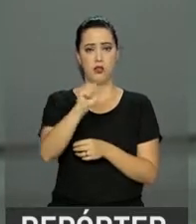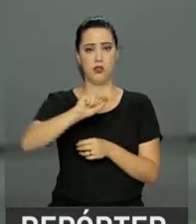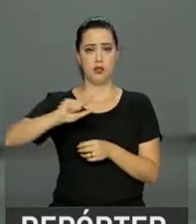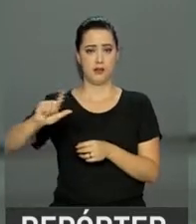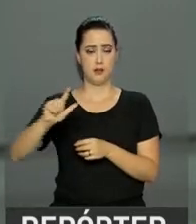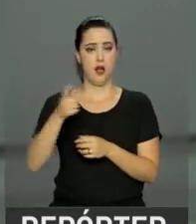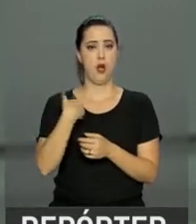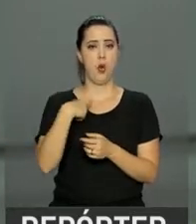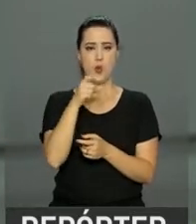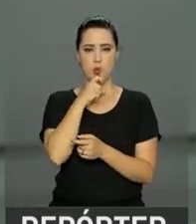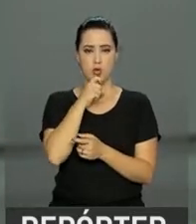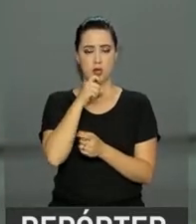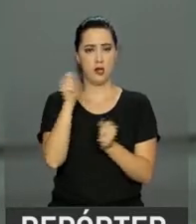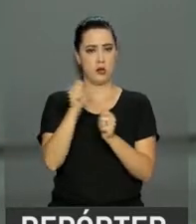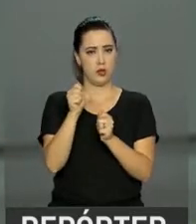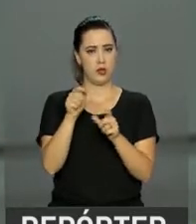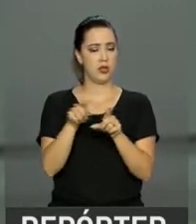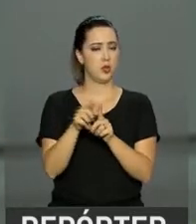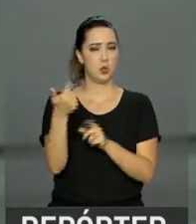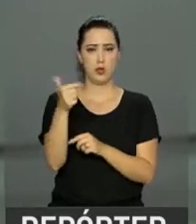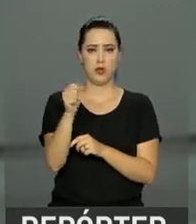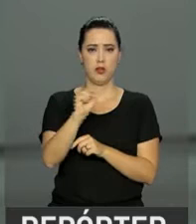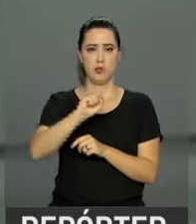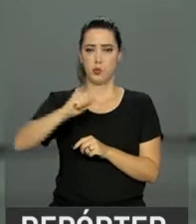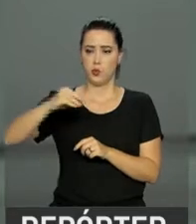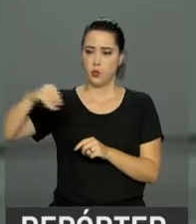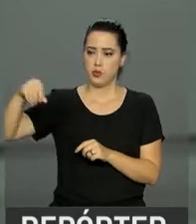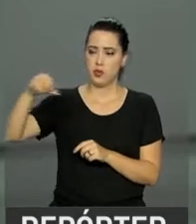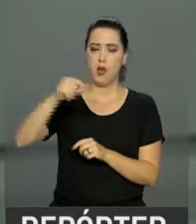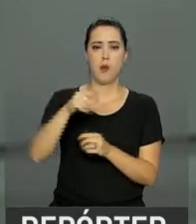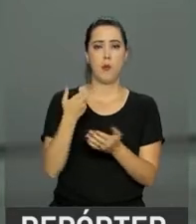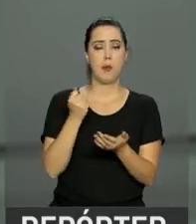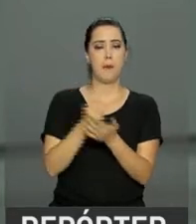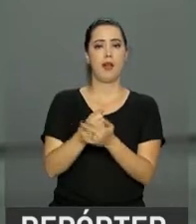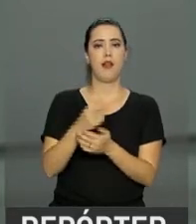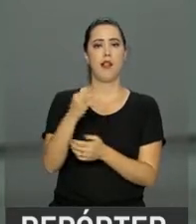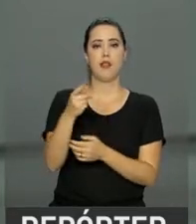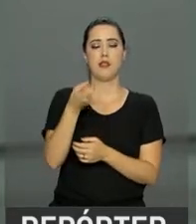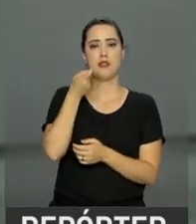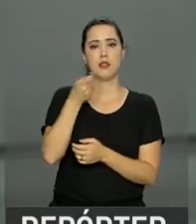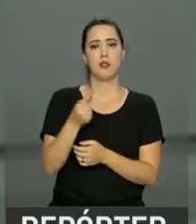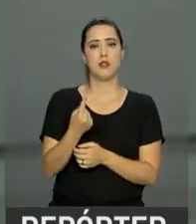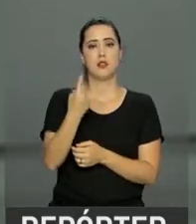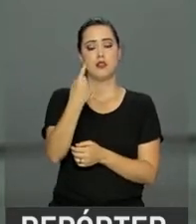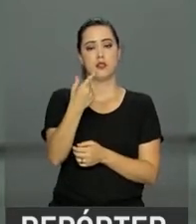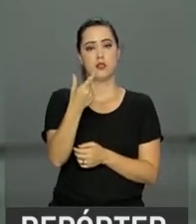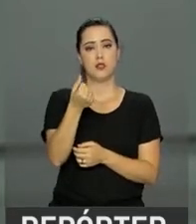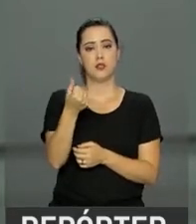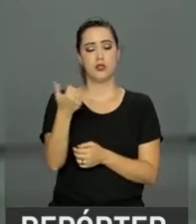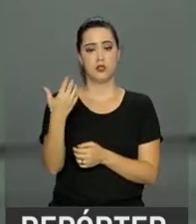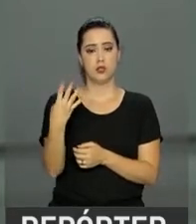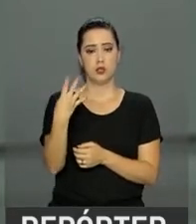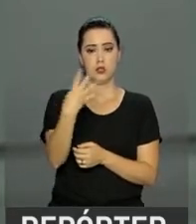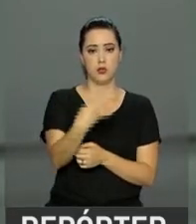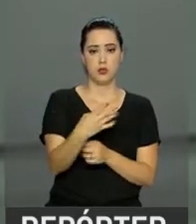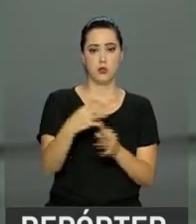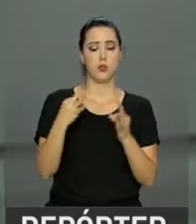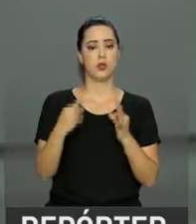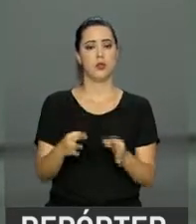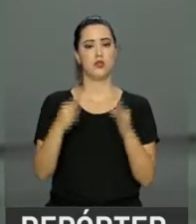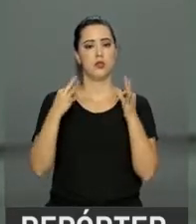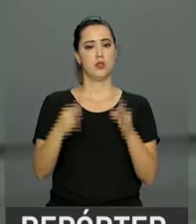mas não estando salgada e pagar uma taxa extra de 1024 euros por tonelada